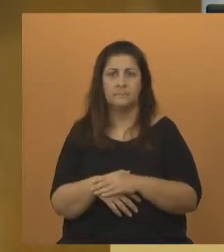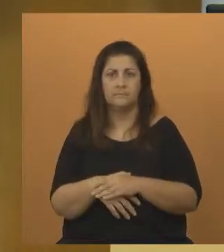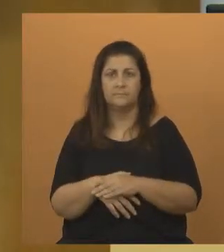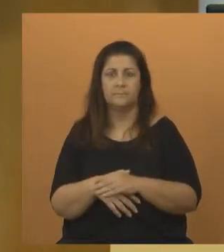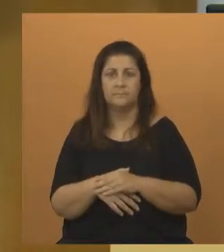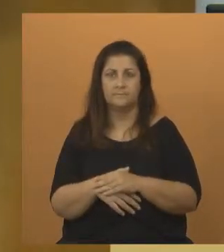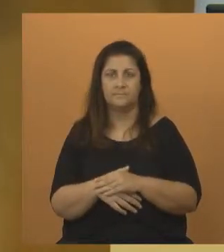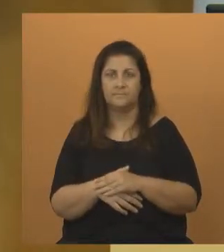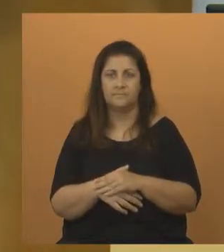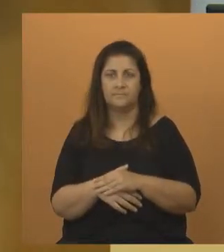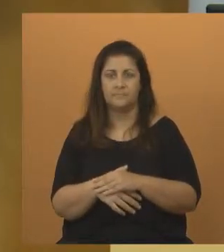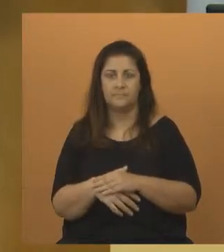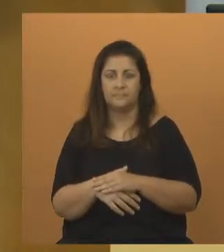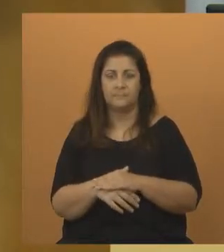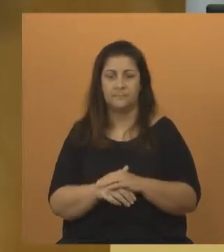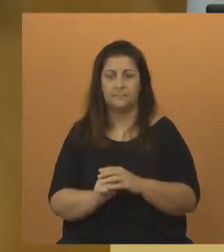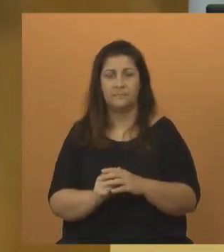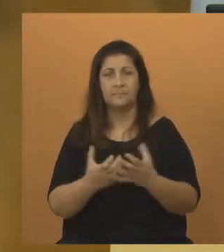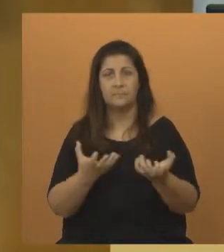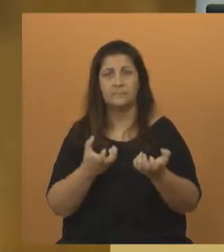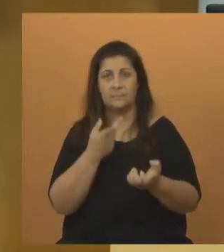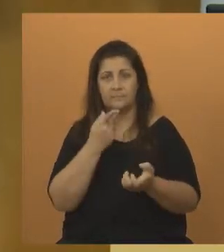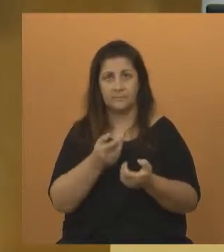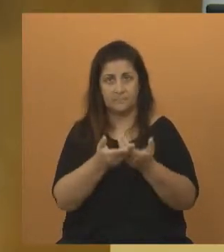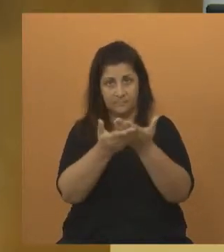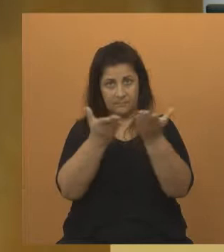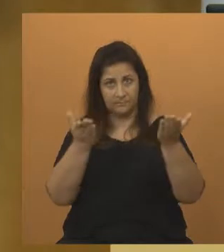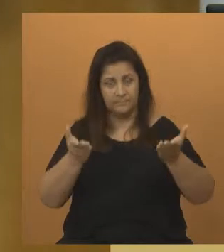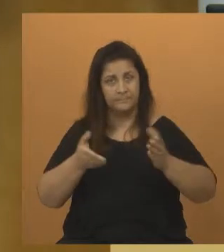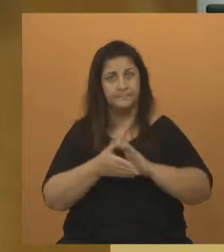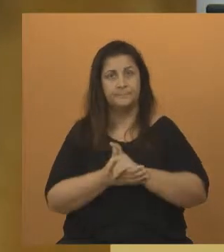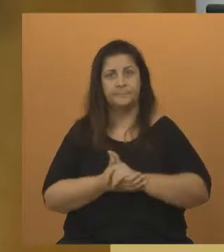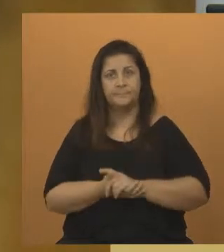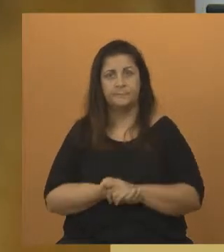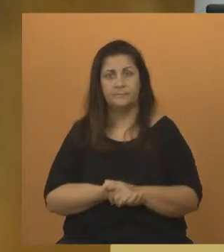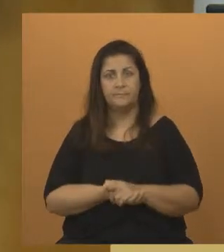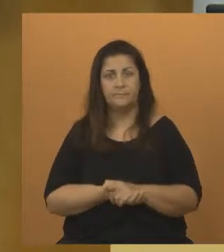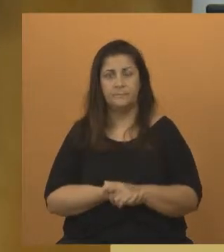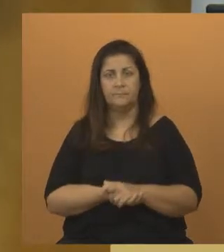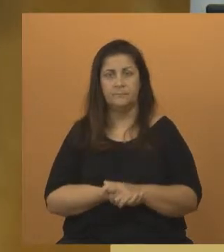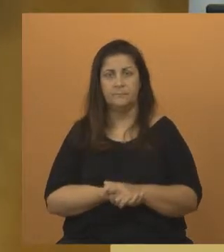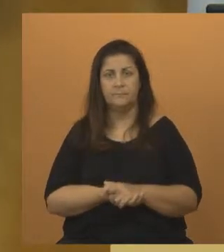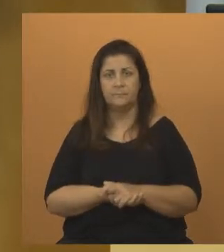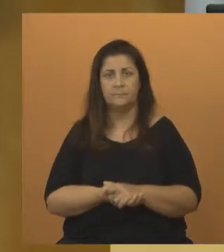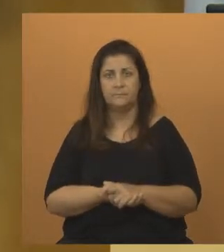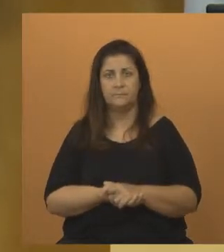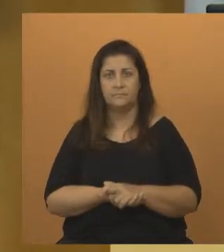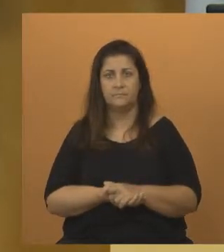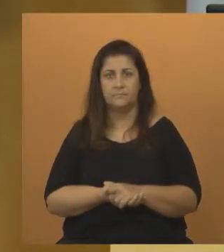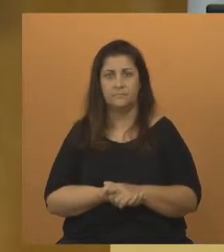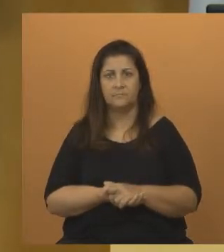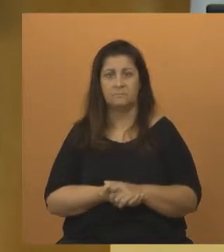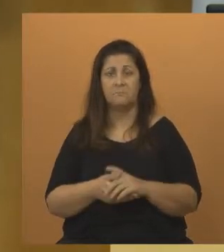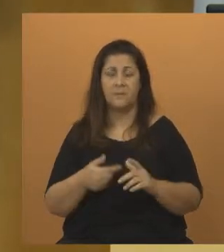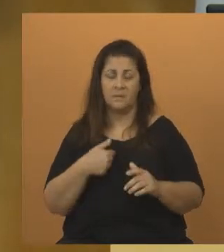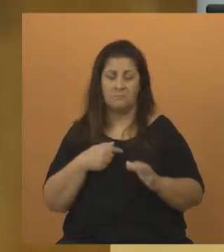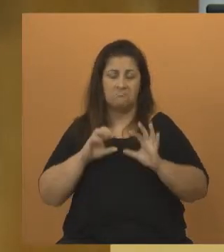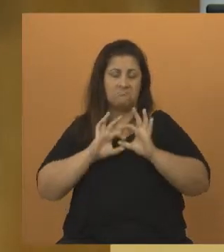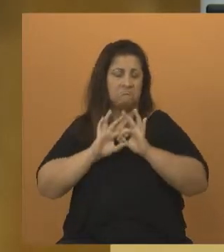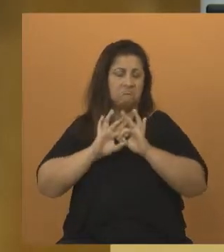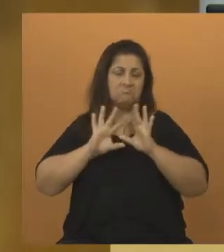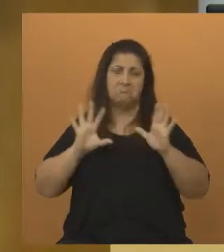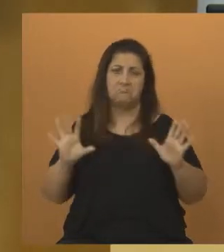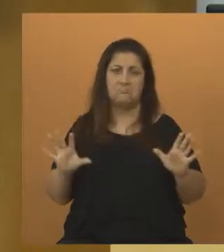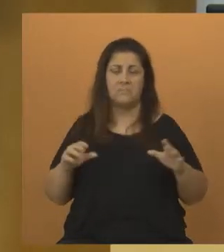final. E quero dizer a vocês que estou aberto,